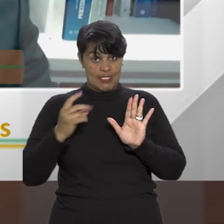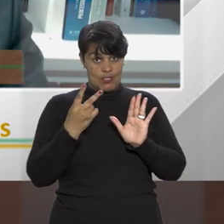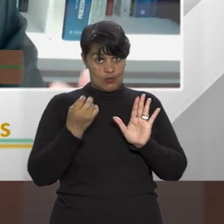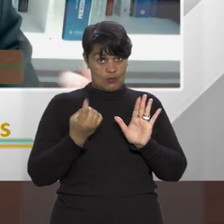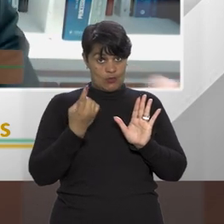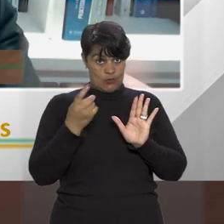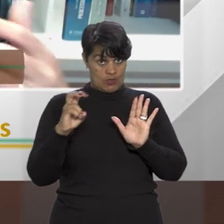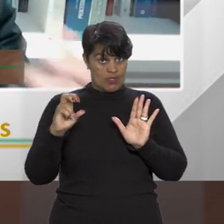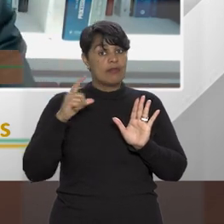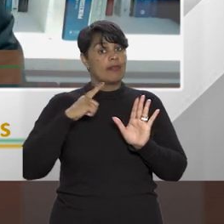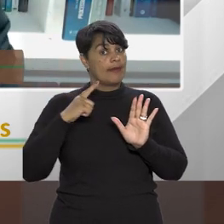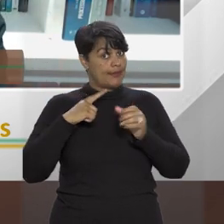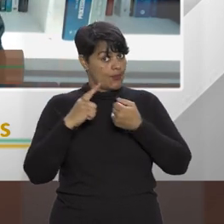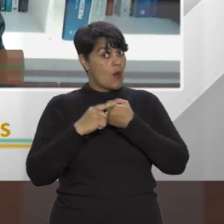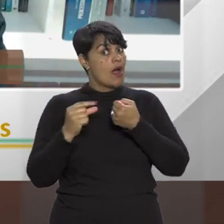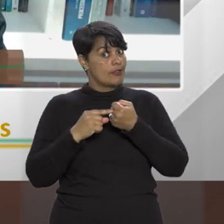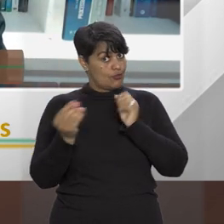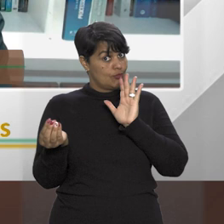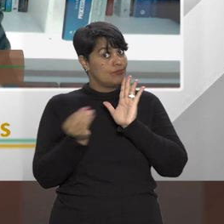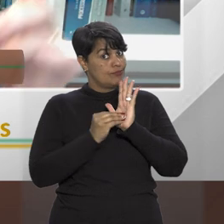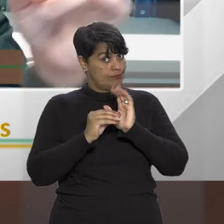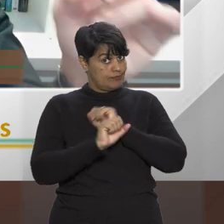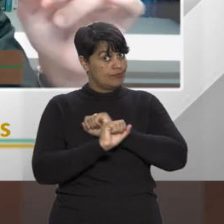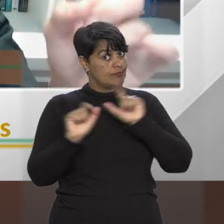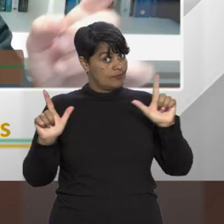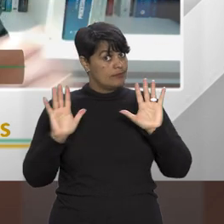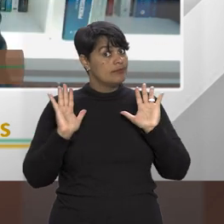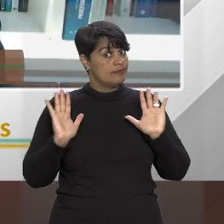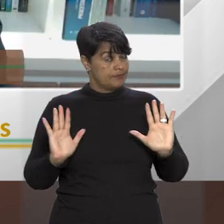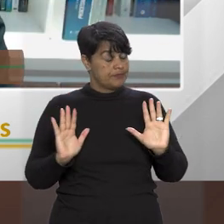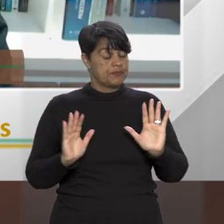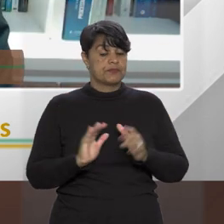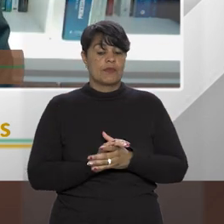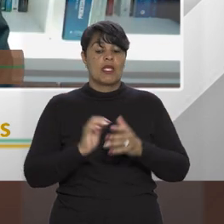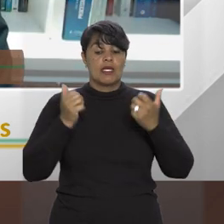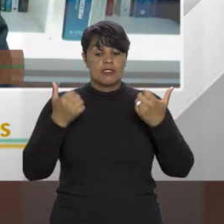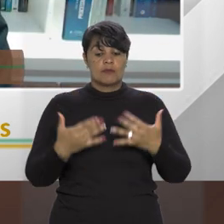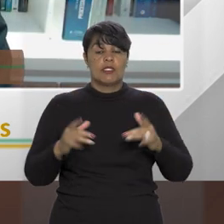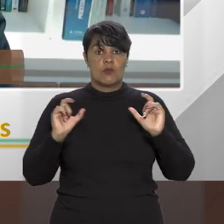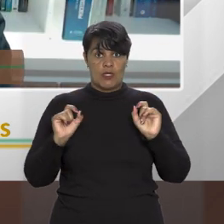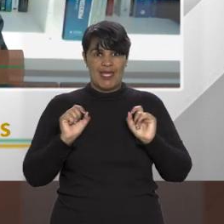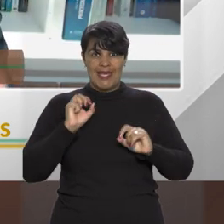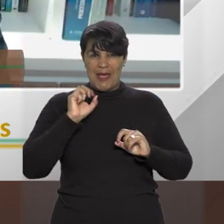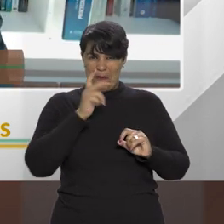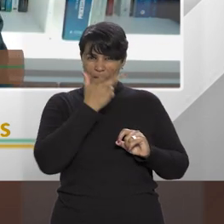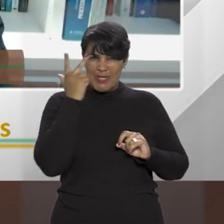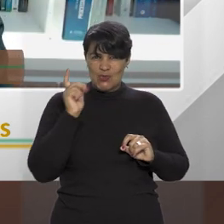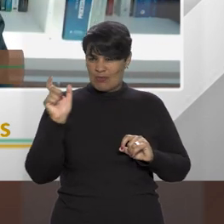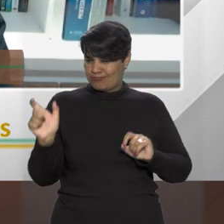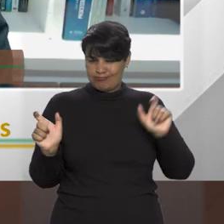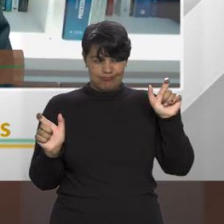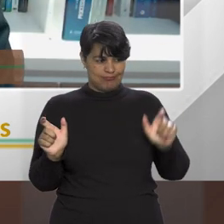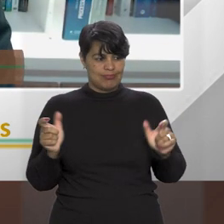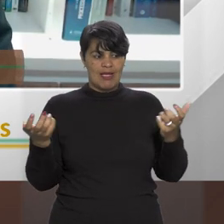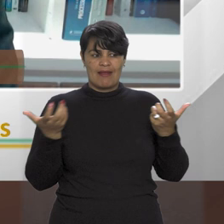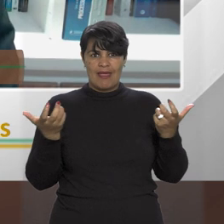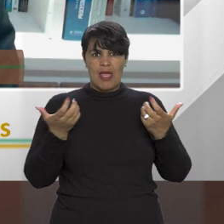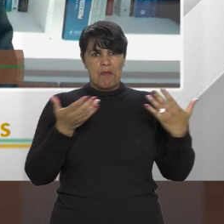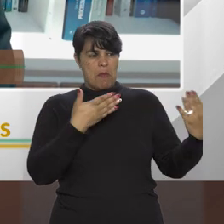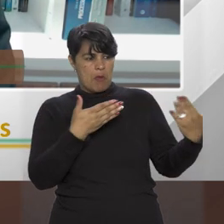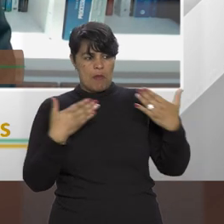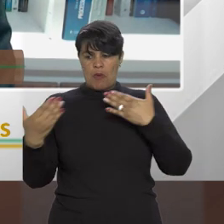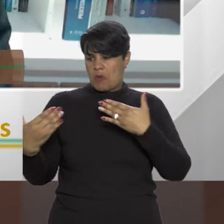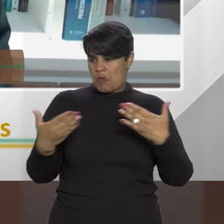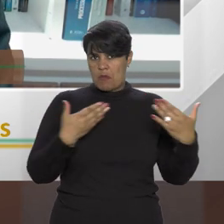casar, vamos dizer assim, para dialogar melhor com as normas fundamentais que estão lá no começo do código, e uma delas é a busca da